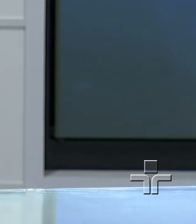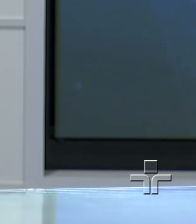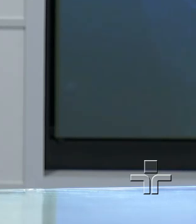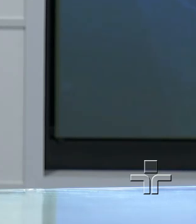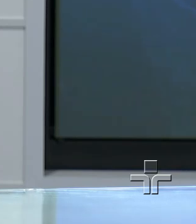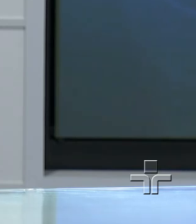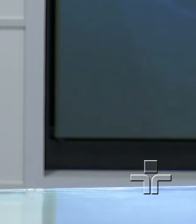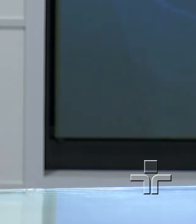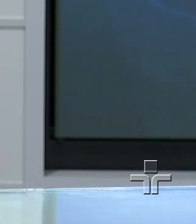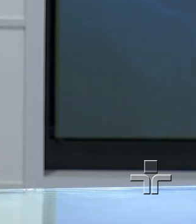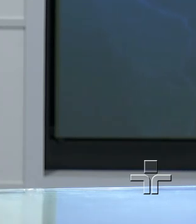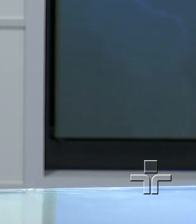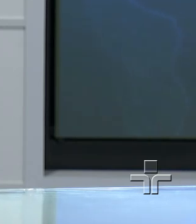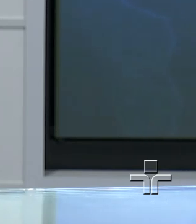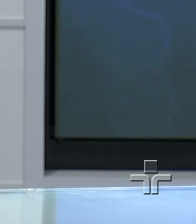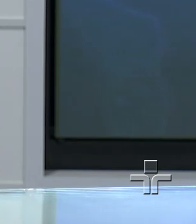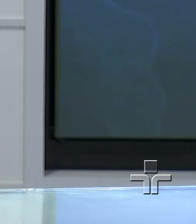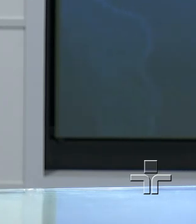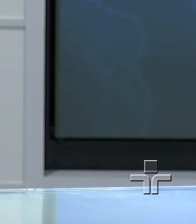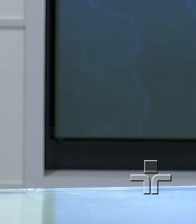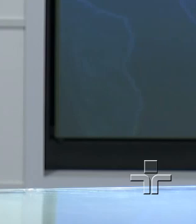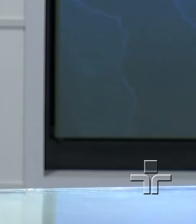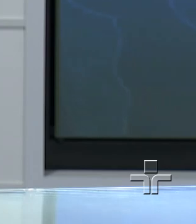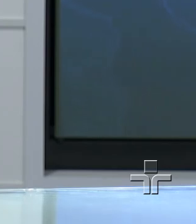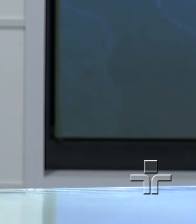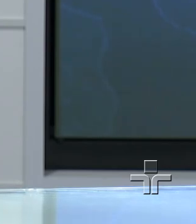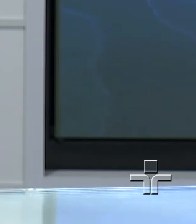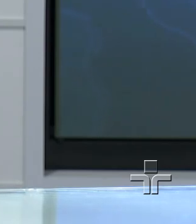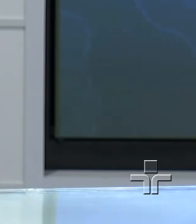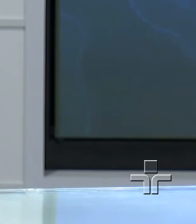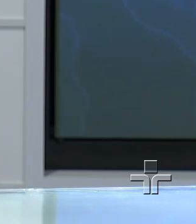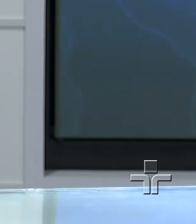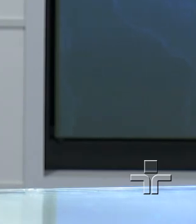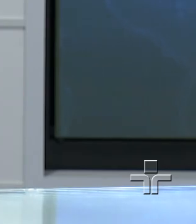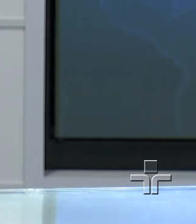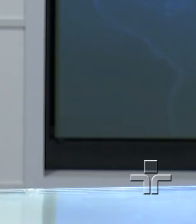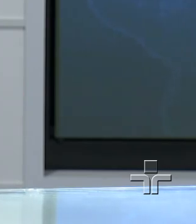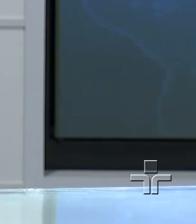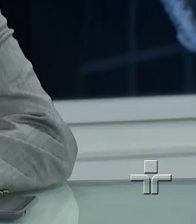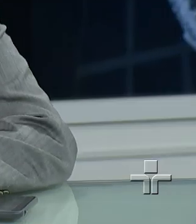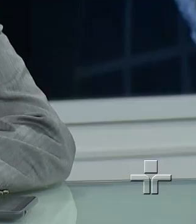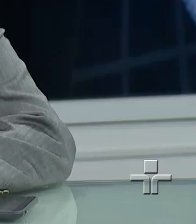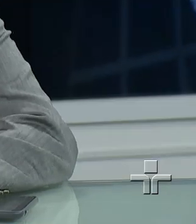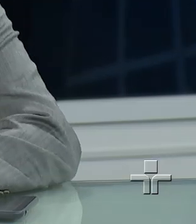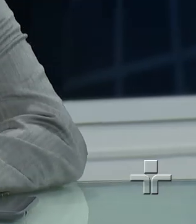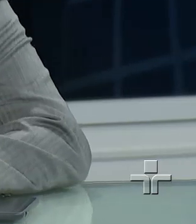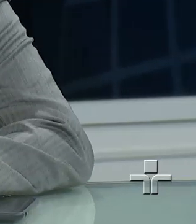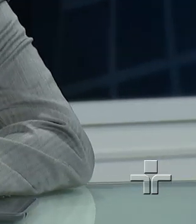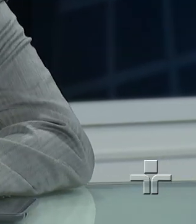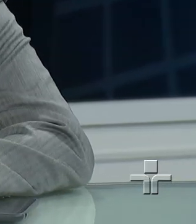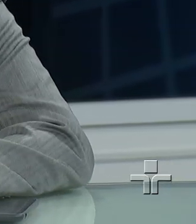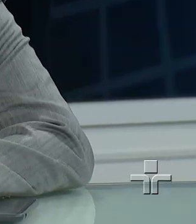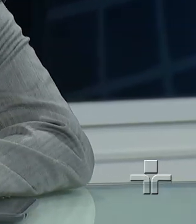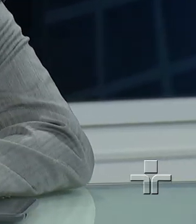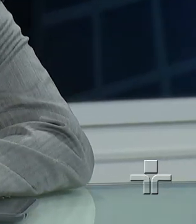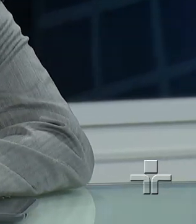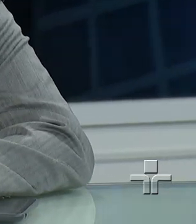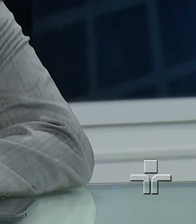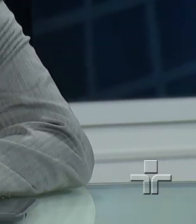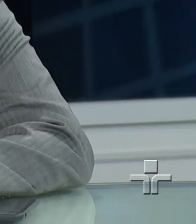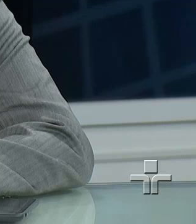feminicídio. Isso não é um bom lugar para nós estarmos. Gaudêncio. Eu estou perplexo e